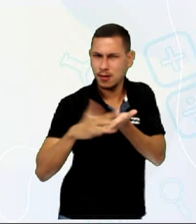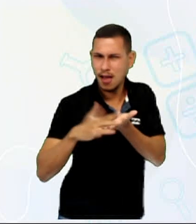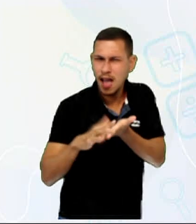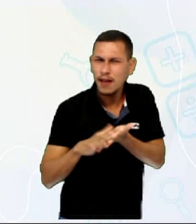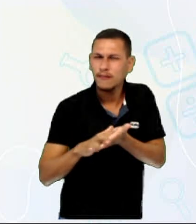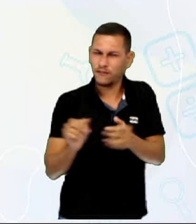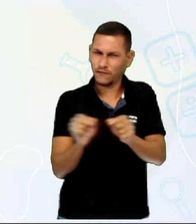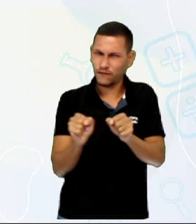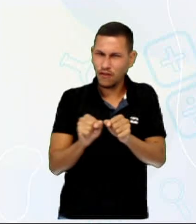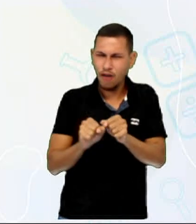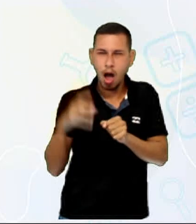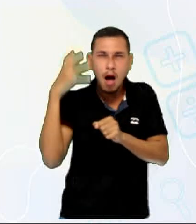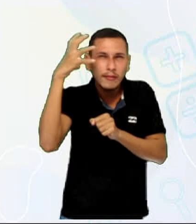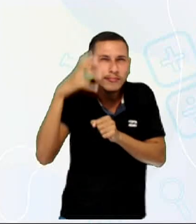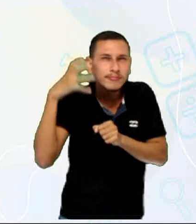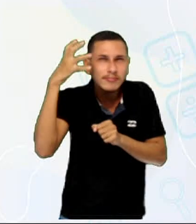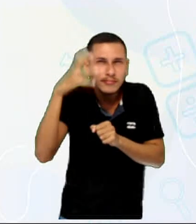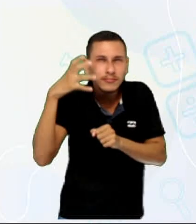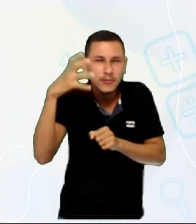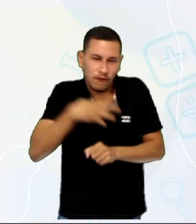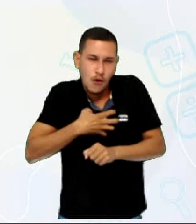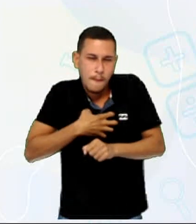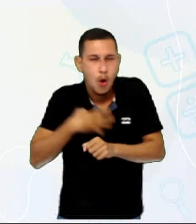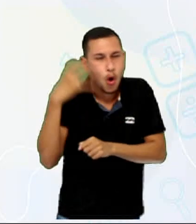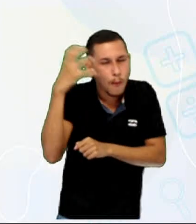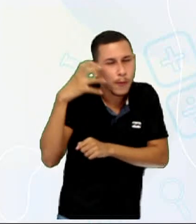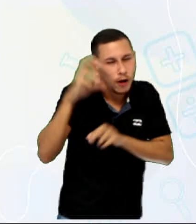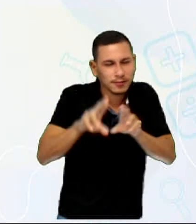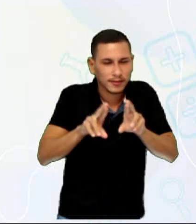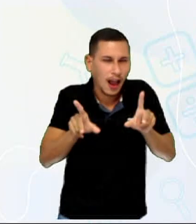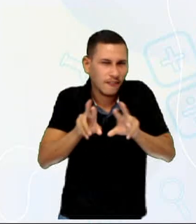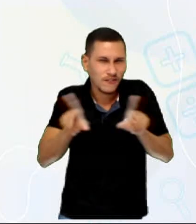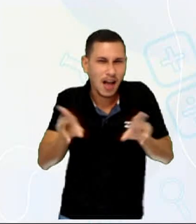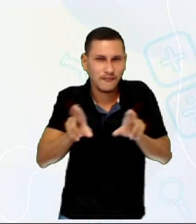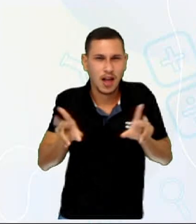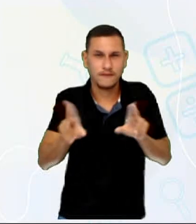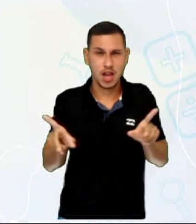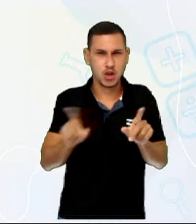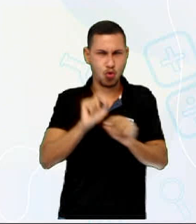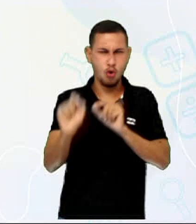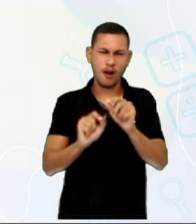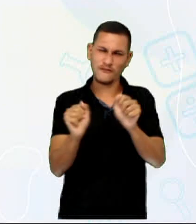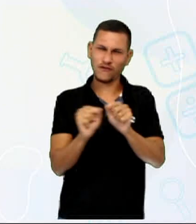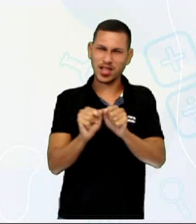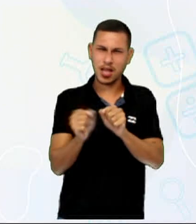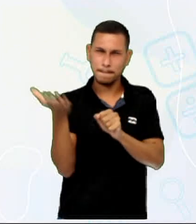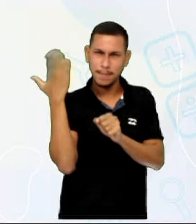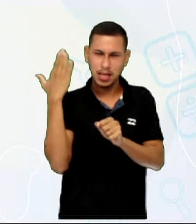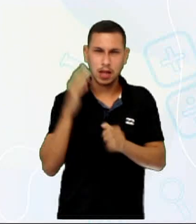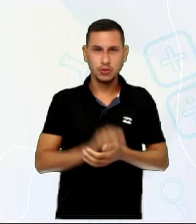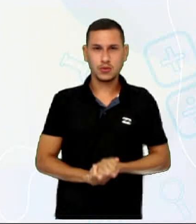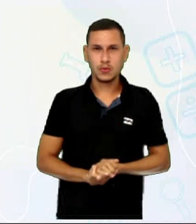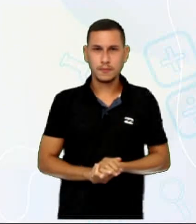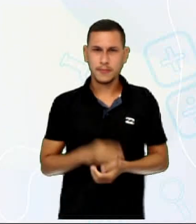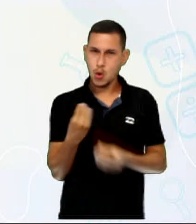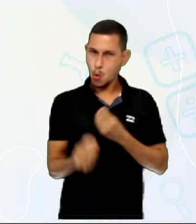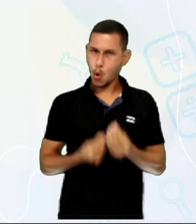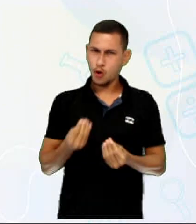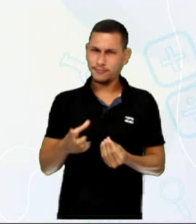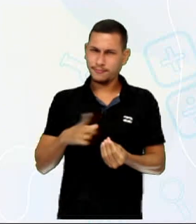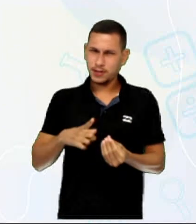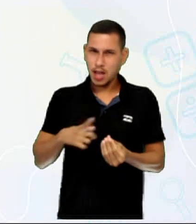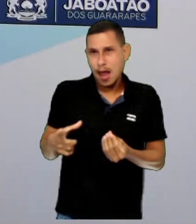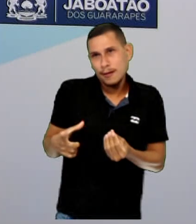vários ritmos, muitos ritmos diferentes do que se fazia na época. E assim, como existia